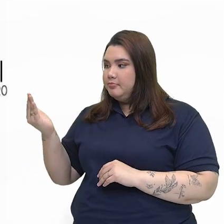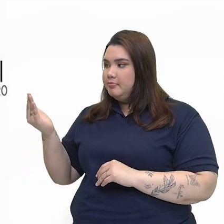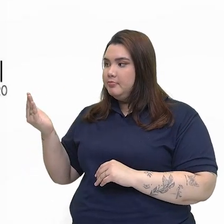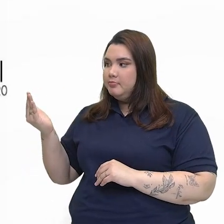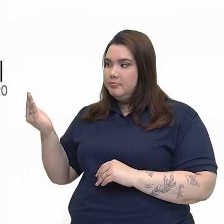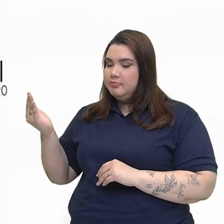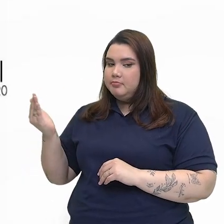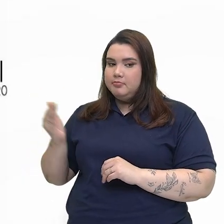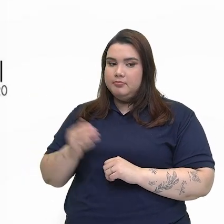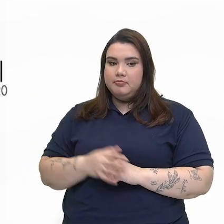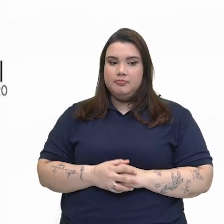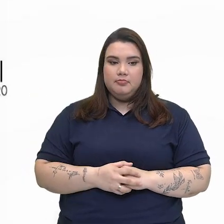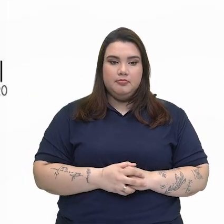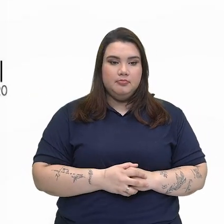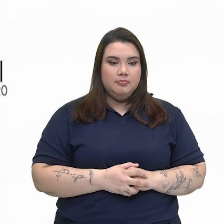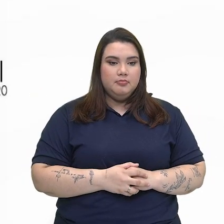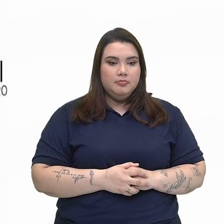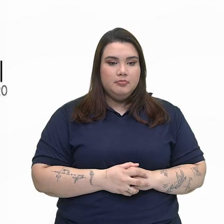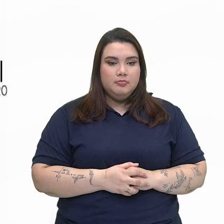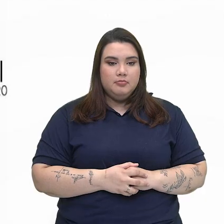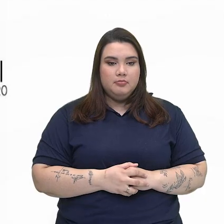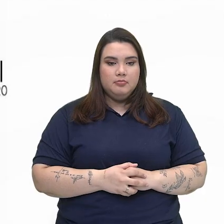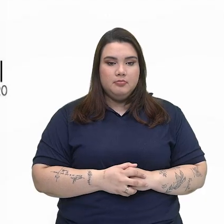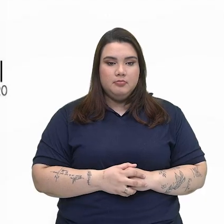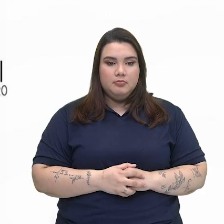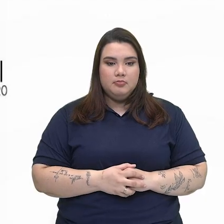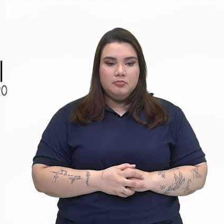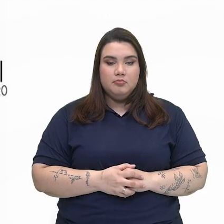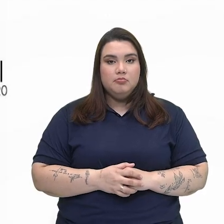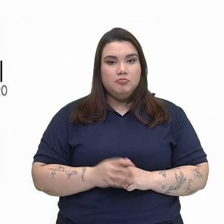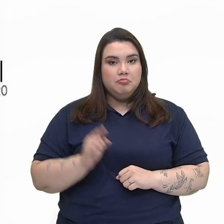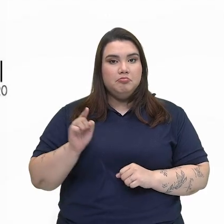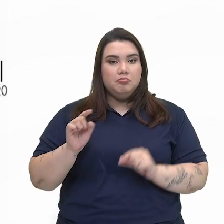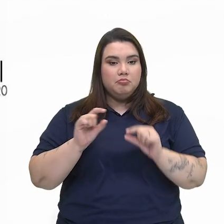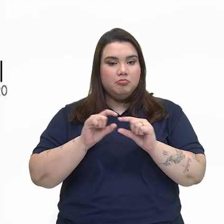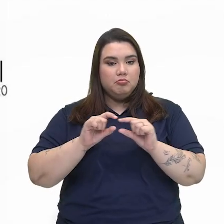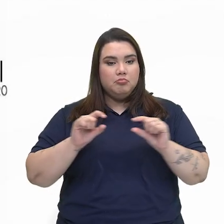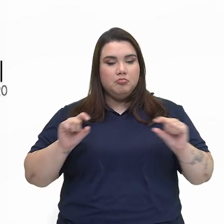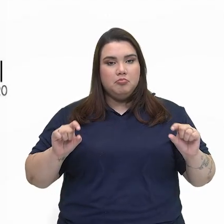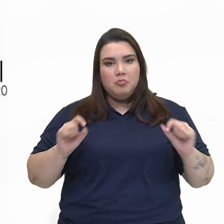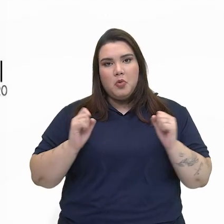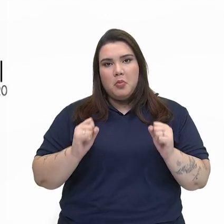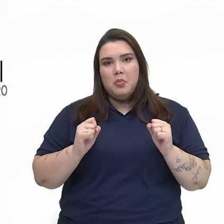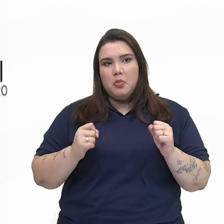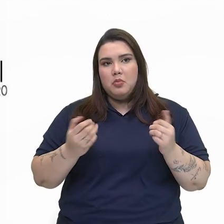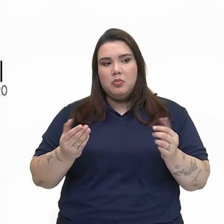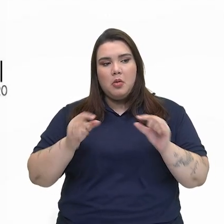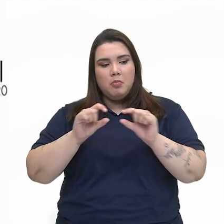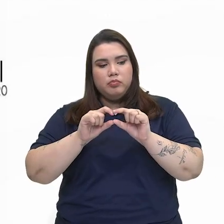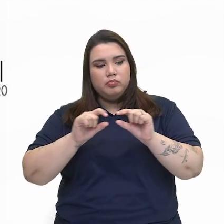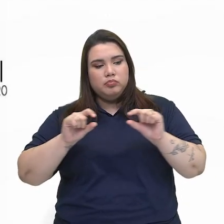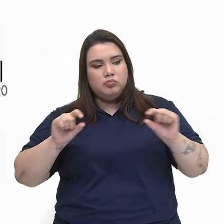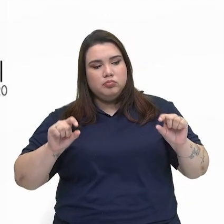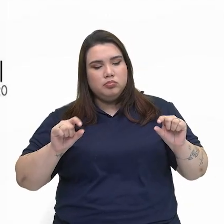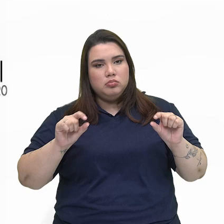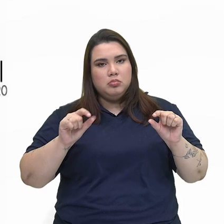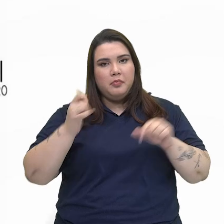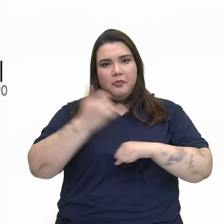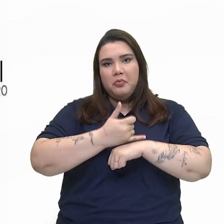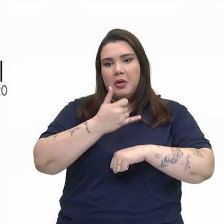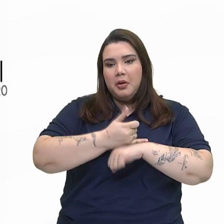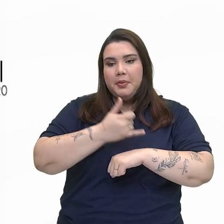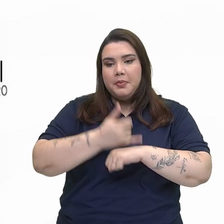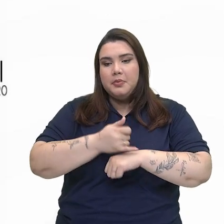partezinha aqui que eu estou pintando é um objeto, né? Pode ser uma barra, por exemplo, de um pedaço de